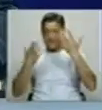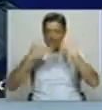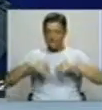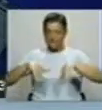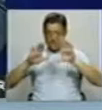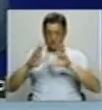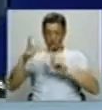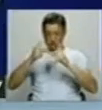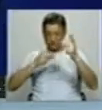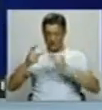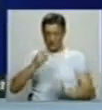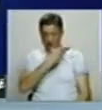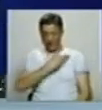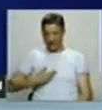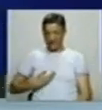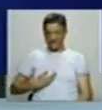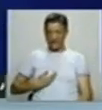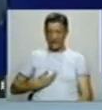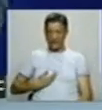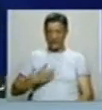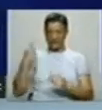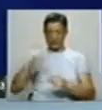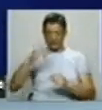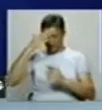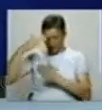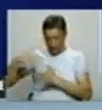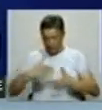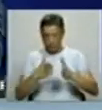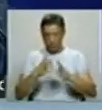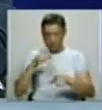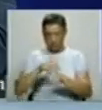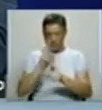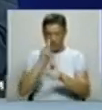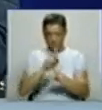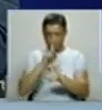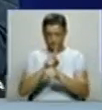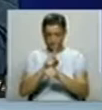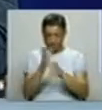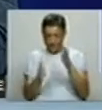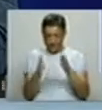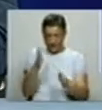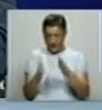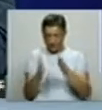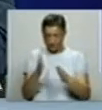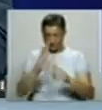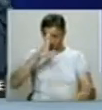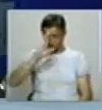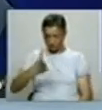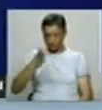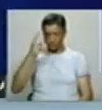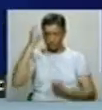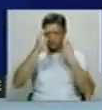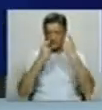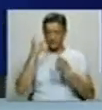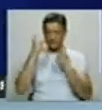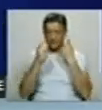cordas de estrelas mais antigas tinham uma orientação paralelo aos braços. e perguntas tu e muito bem, eu sei o que tu estás a pensar, o que é que